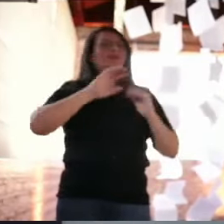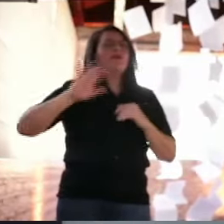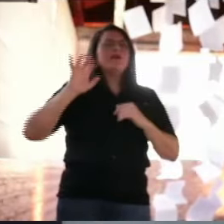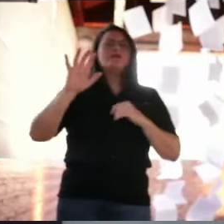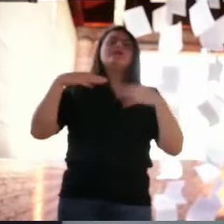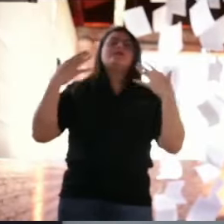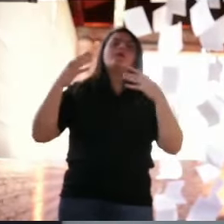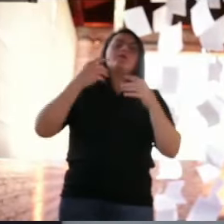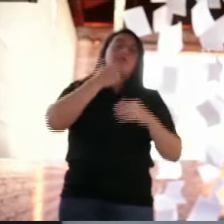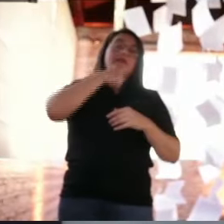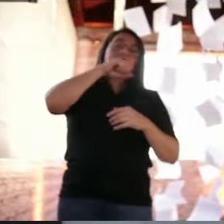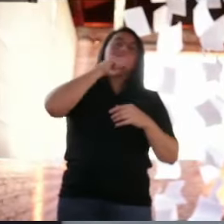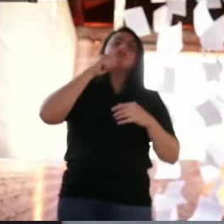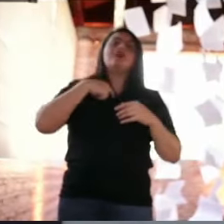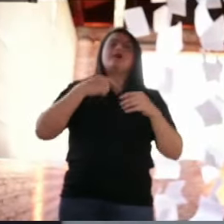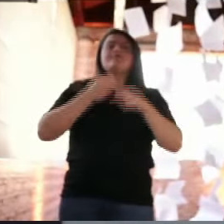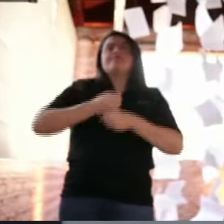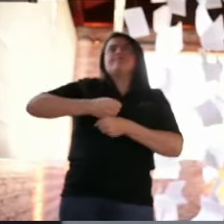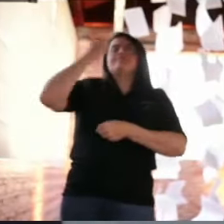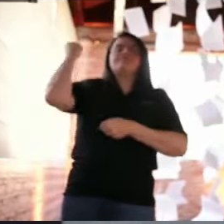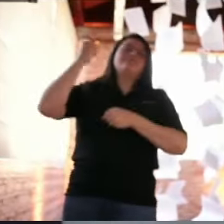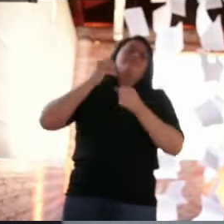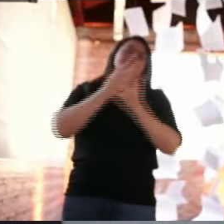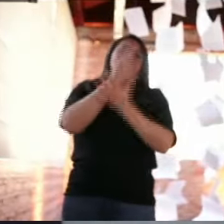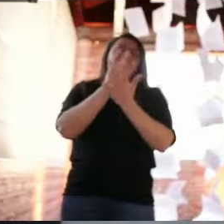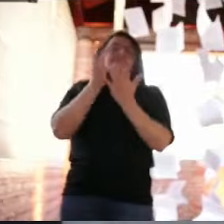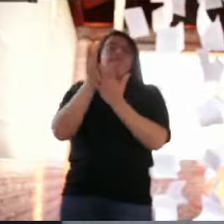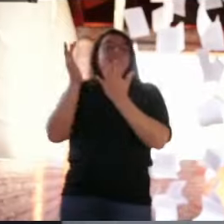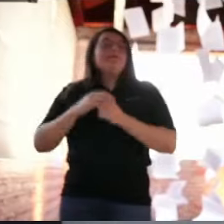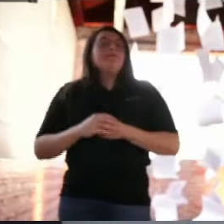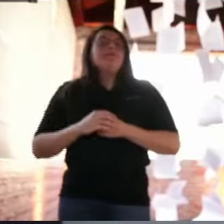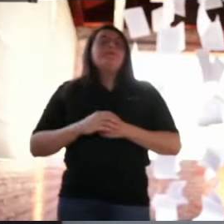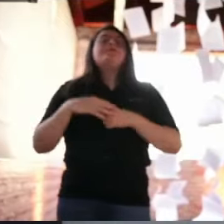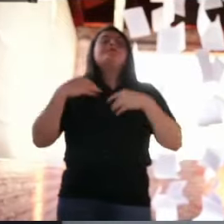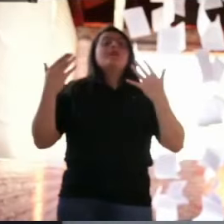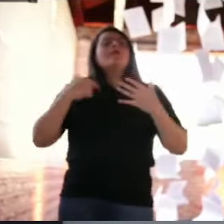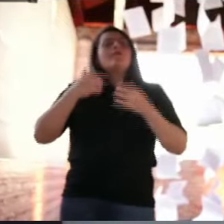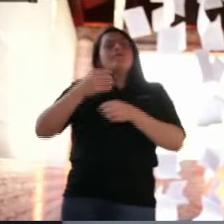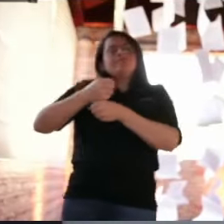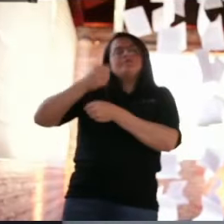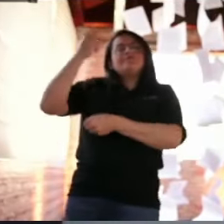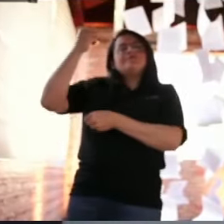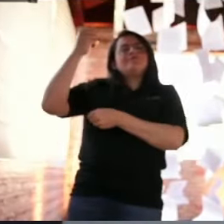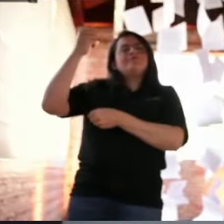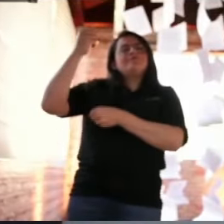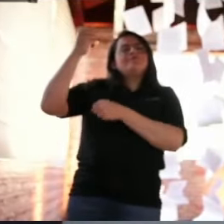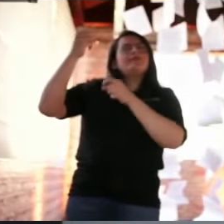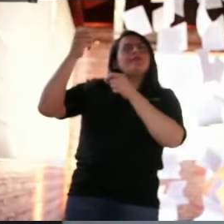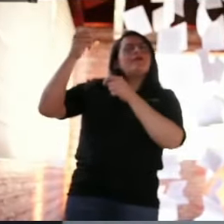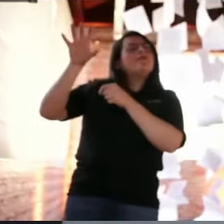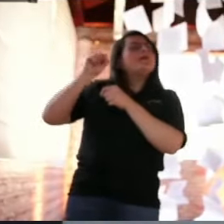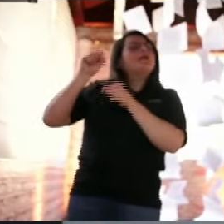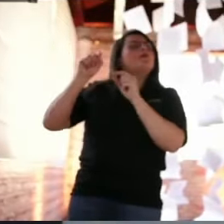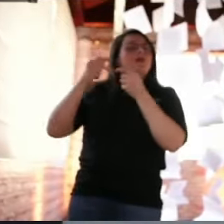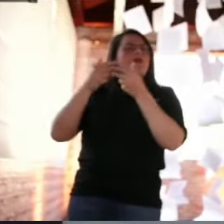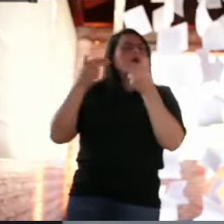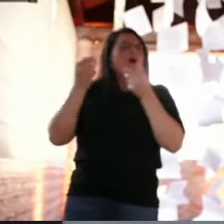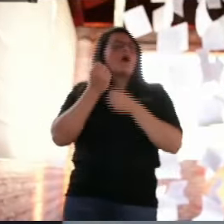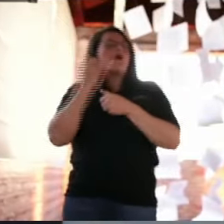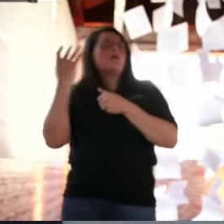maternidade é um guarda-chuva muito grande mas eu vou pegar descer enorme guarda-chuva algumas coisas para hoje